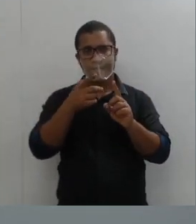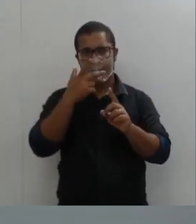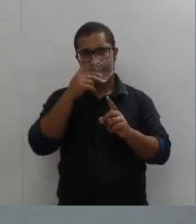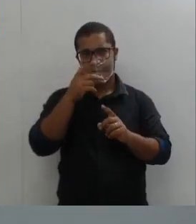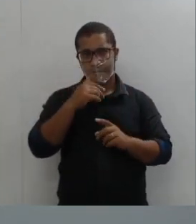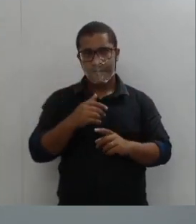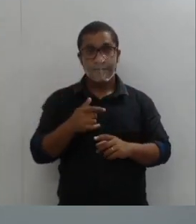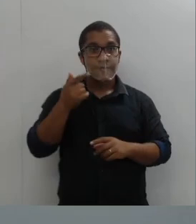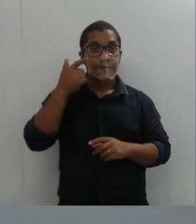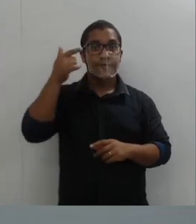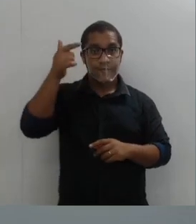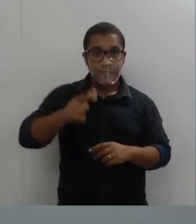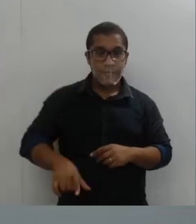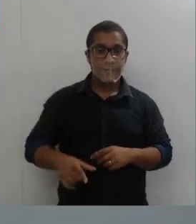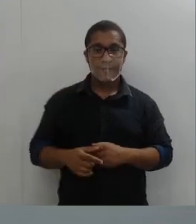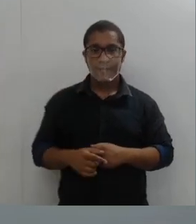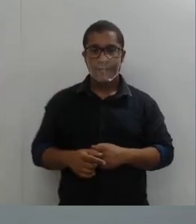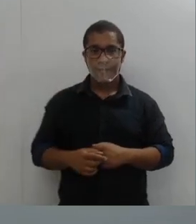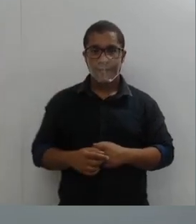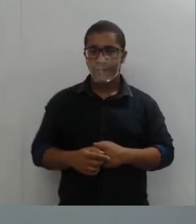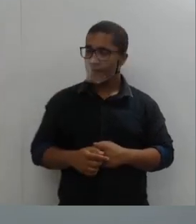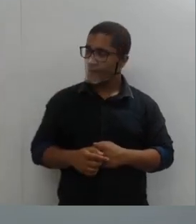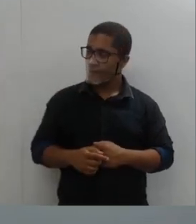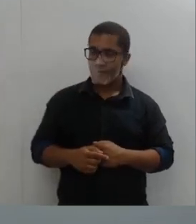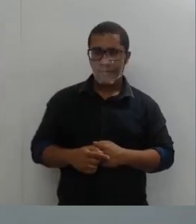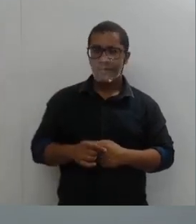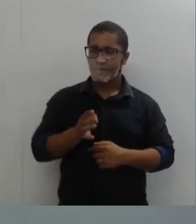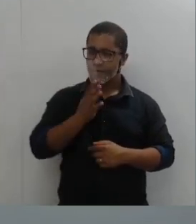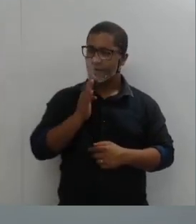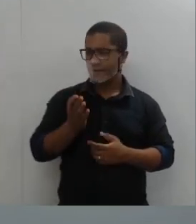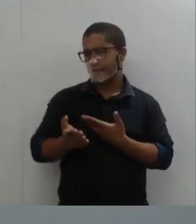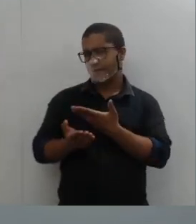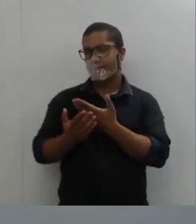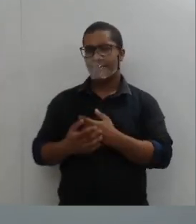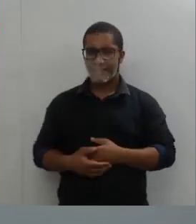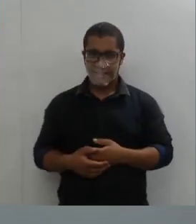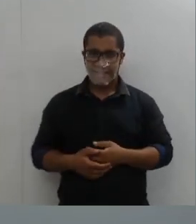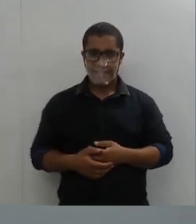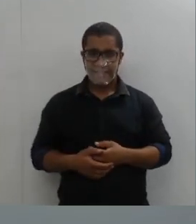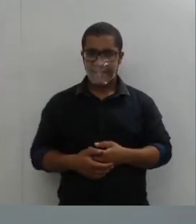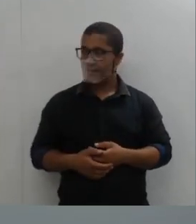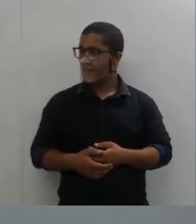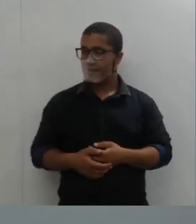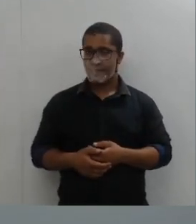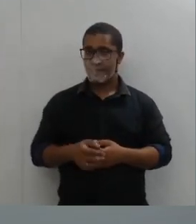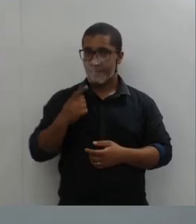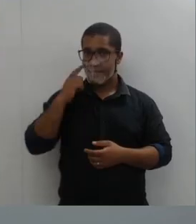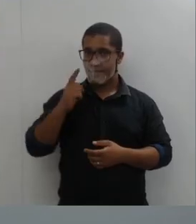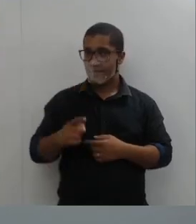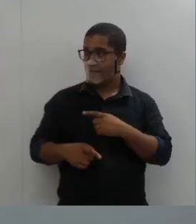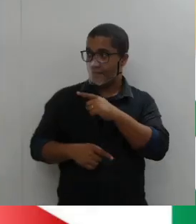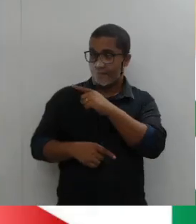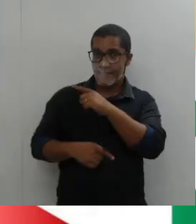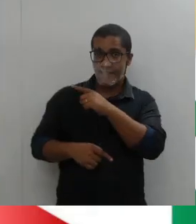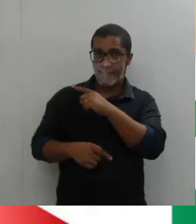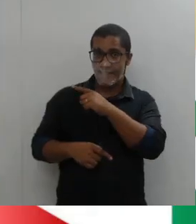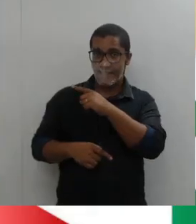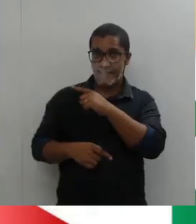conhecer um outro jogo de salão. Na realidade, reconhecer que você já conhece. Olha só a imagem que está aparecendo para vocês na tela